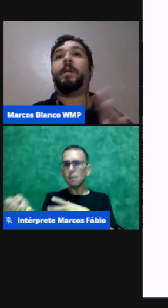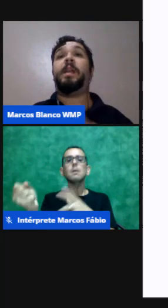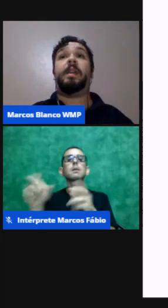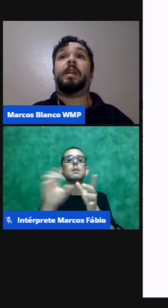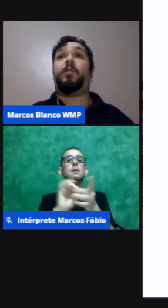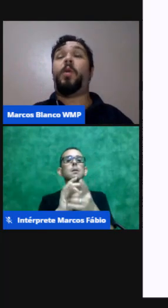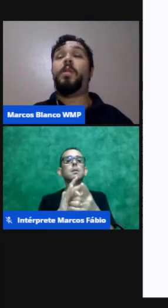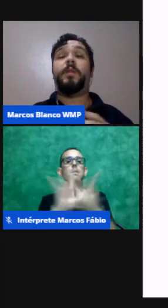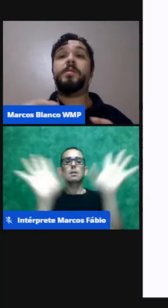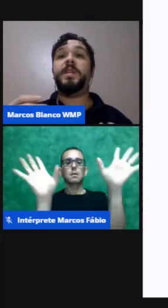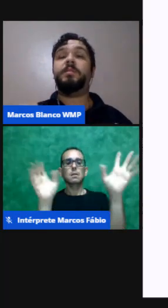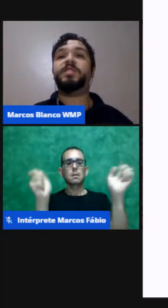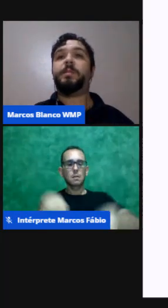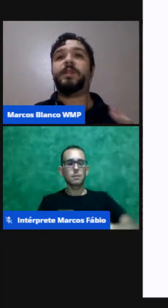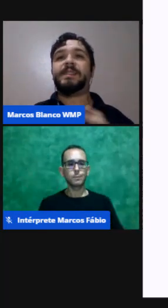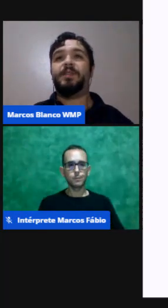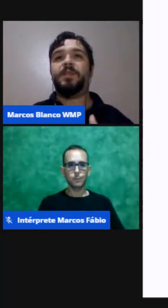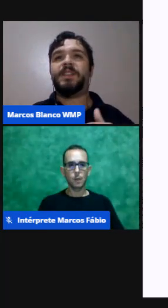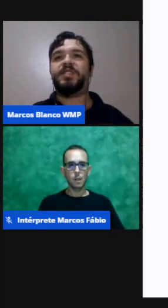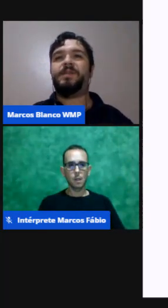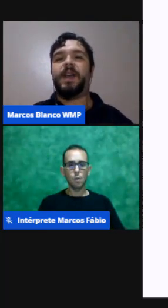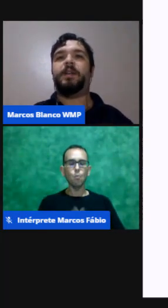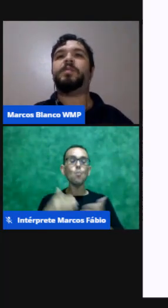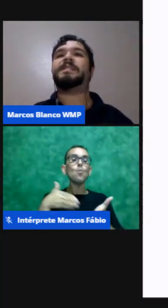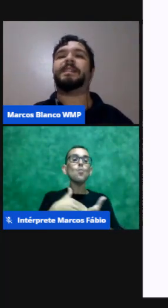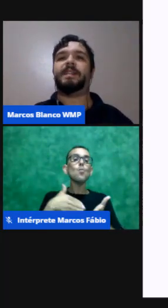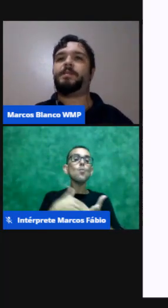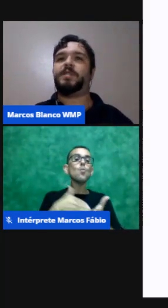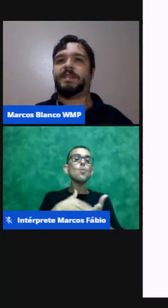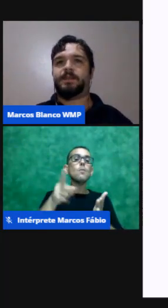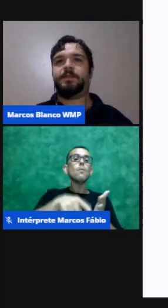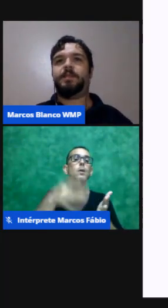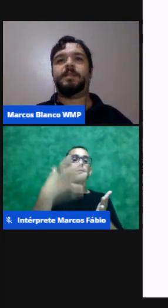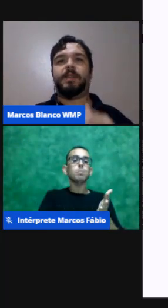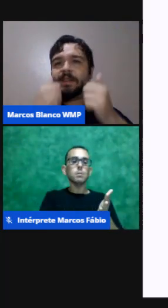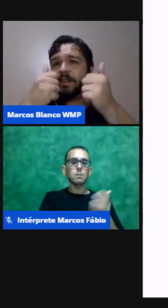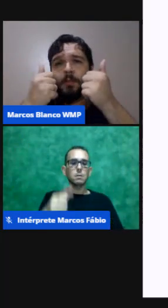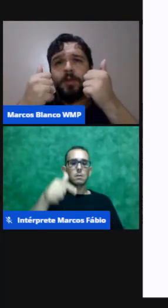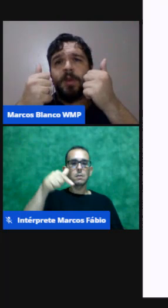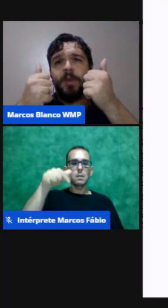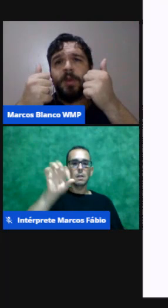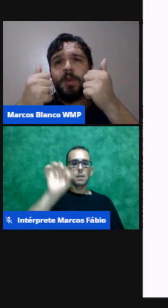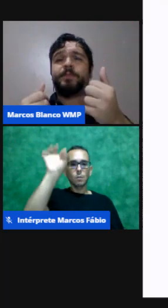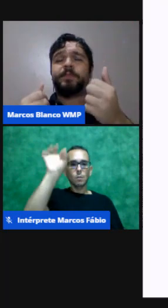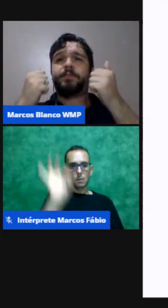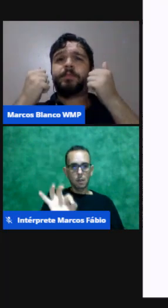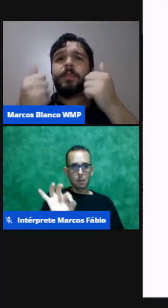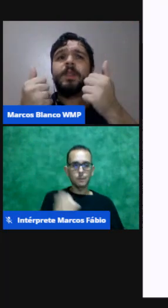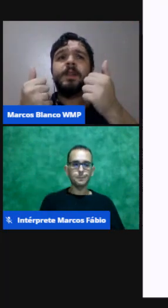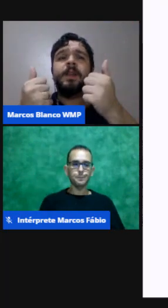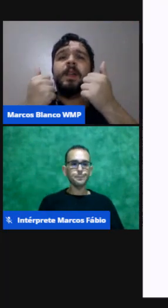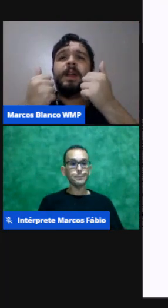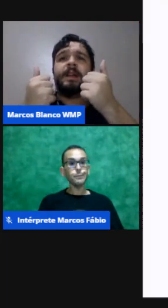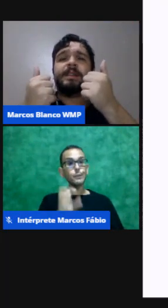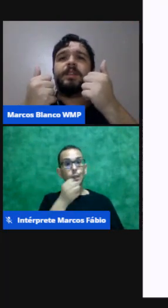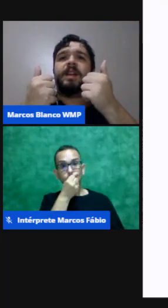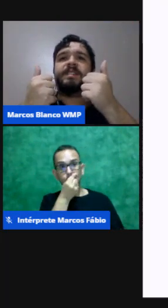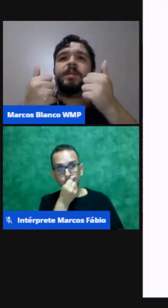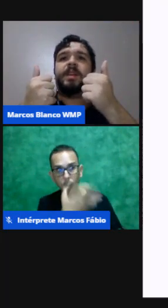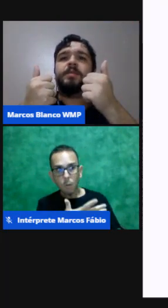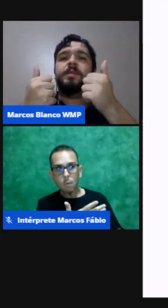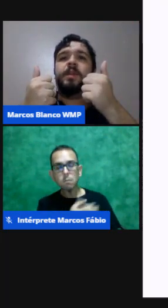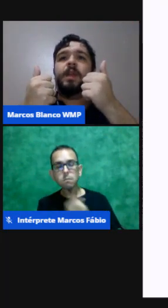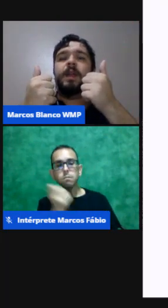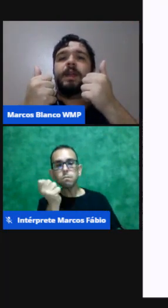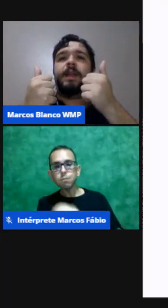porque teria algum problema. Qual foi o mínimo de aprovação que vocês tiveram? 70%. Então, assim, isso é muito legal.